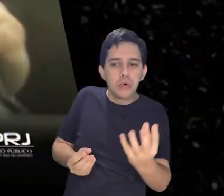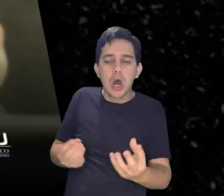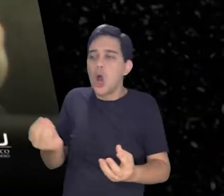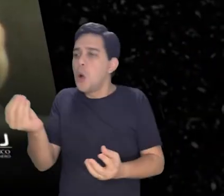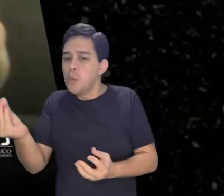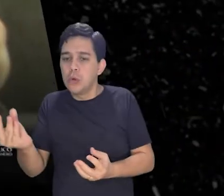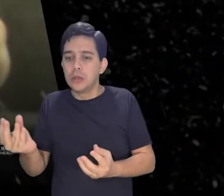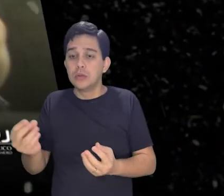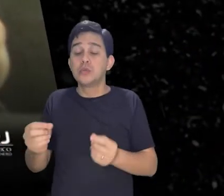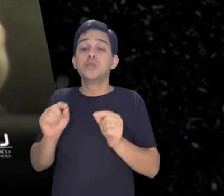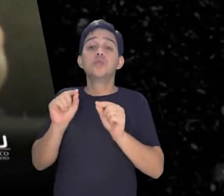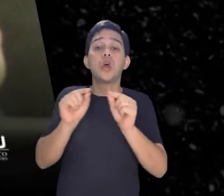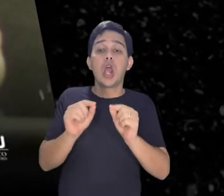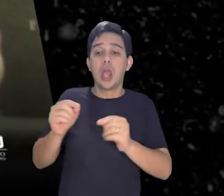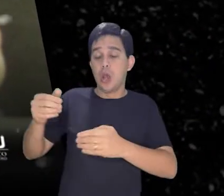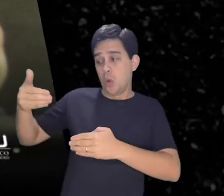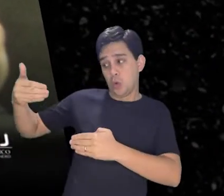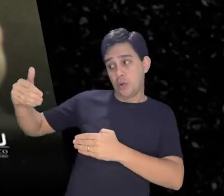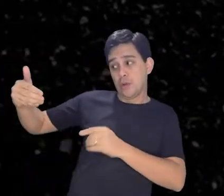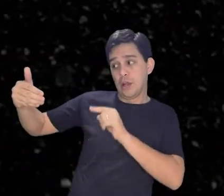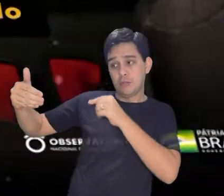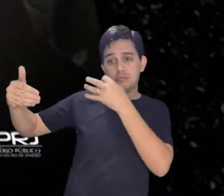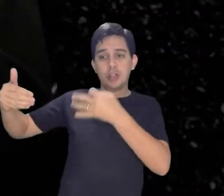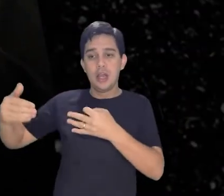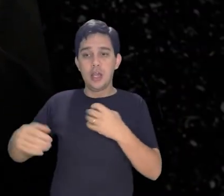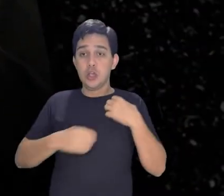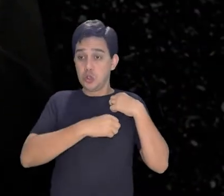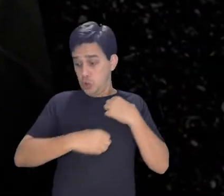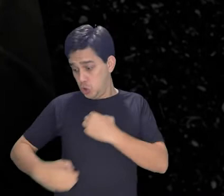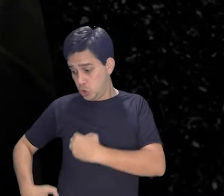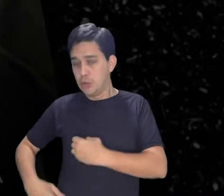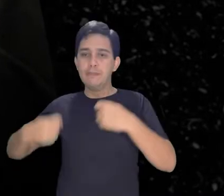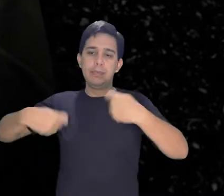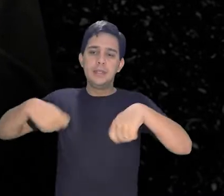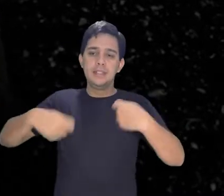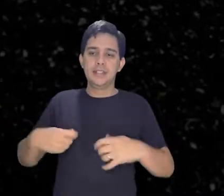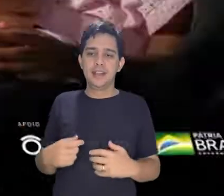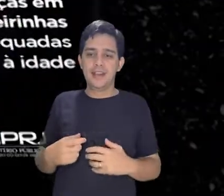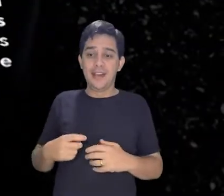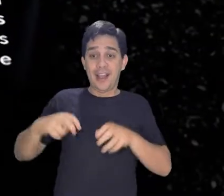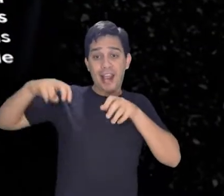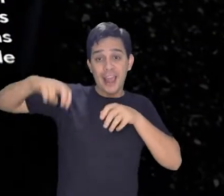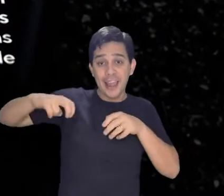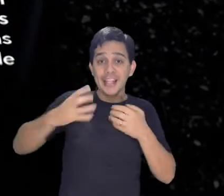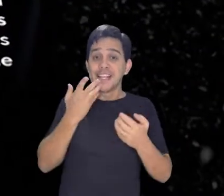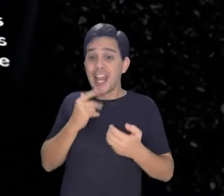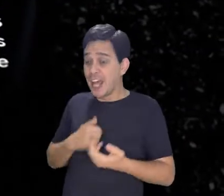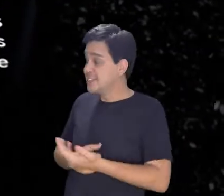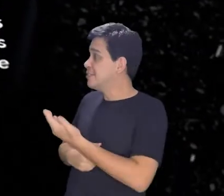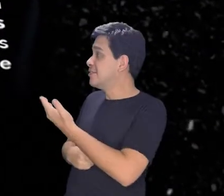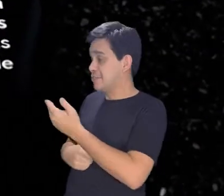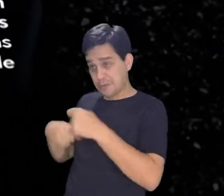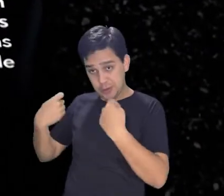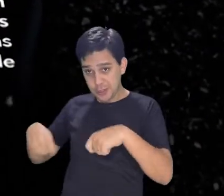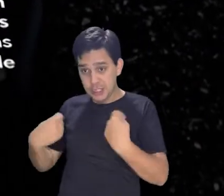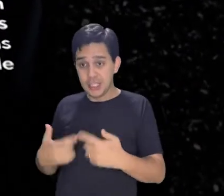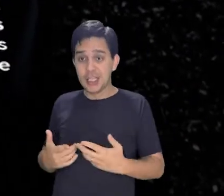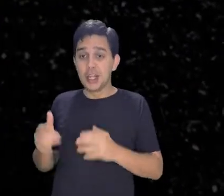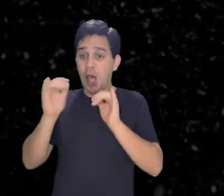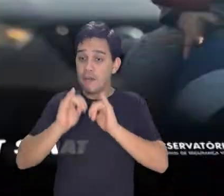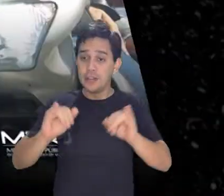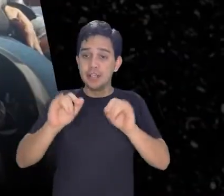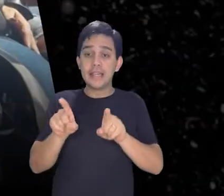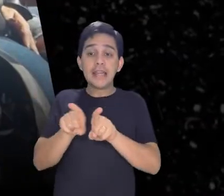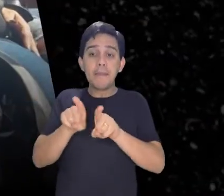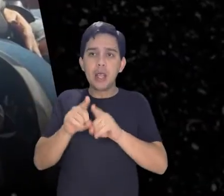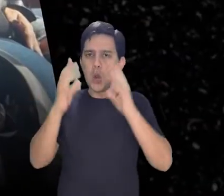no uso correto de retrovisores, do cinto de segurança, da cadeirinha adequada para o transporte de crianças e